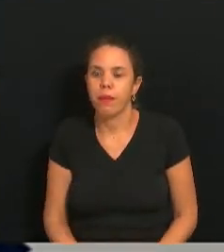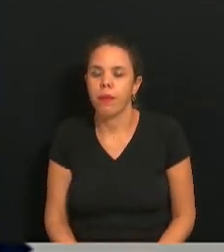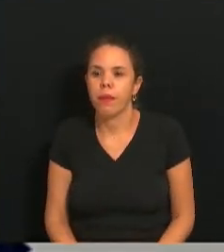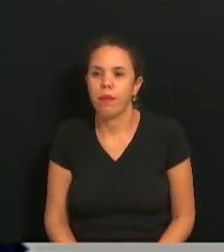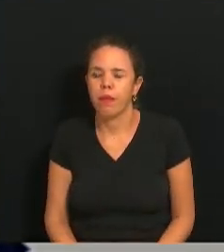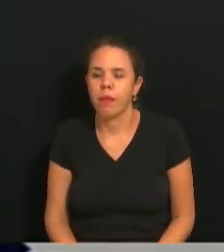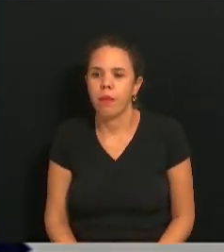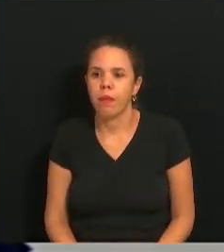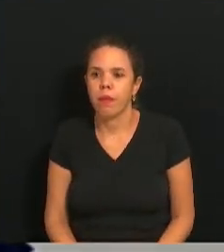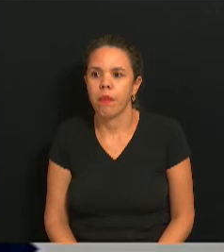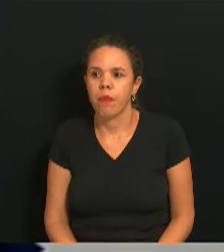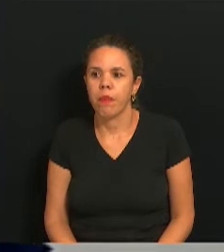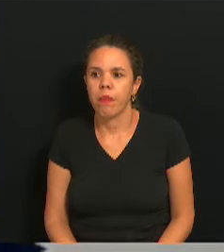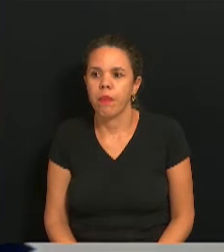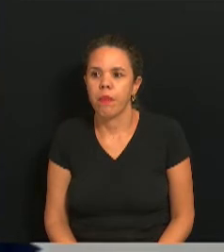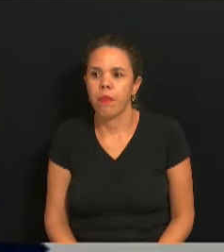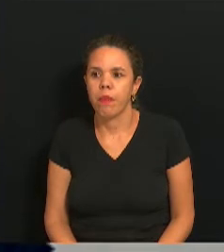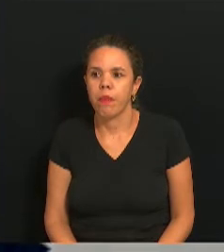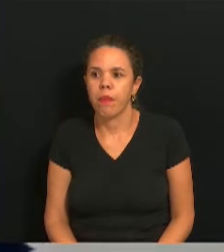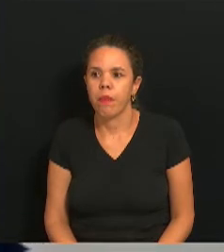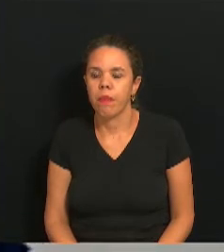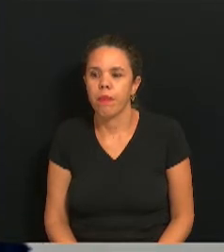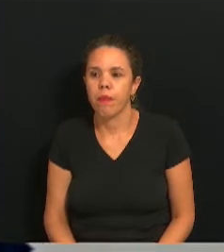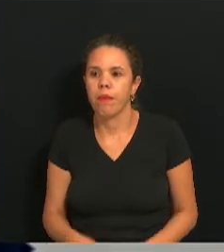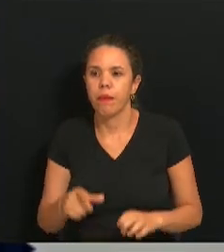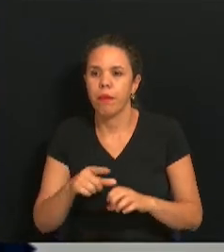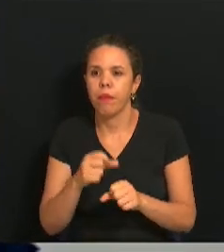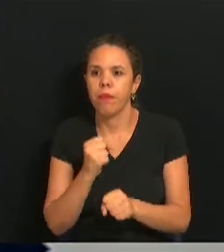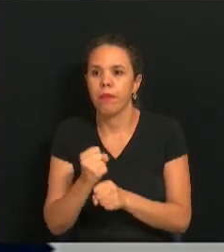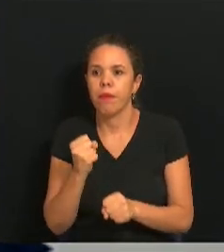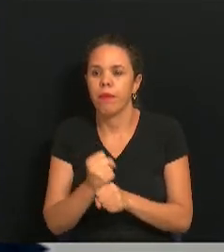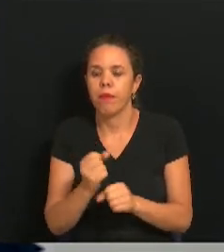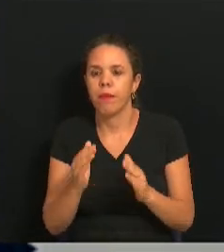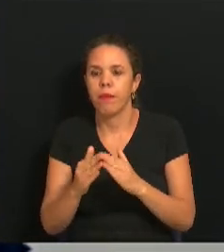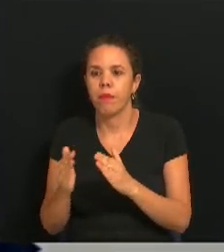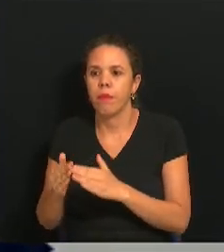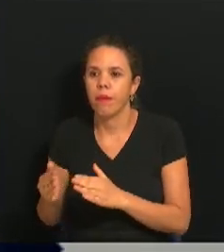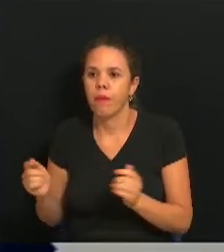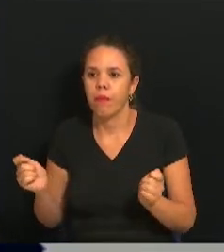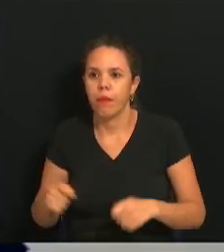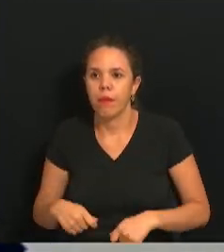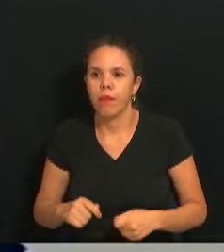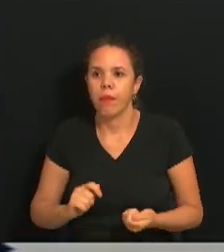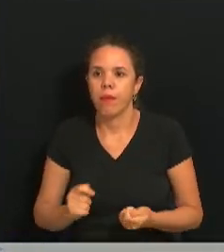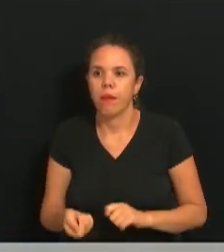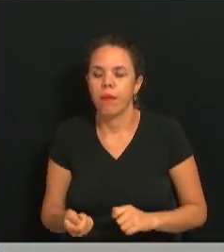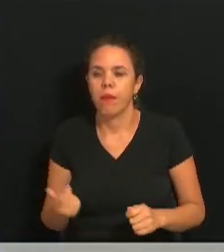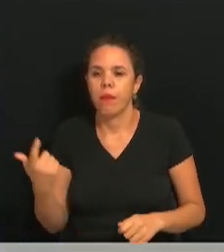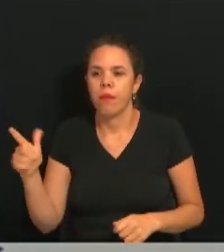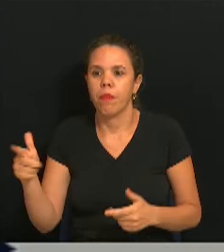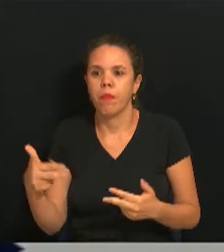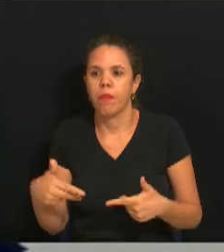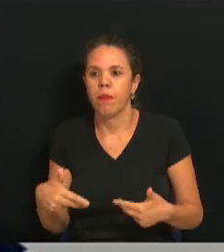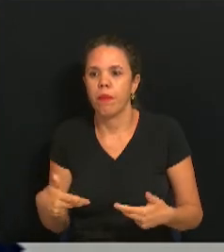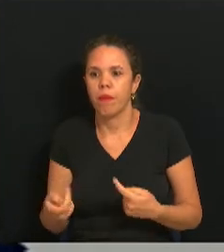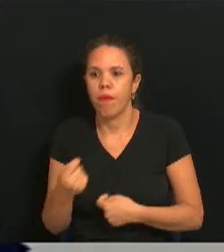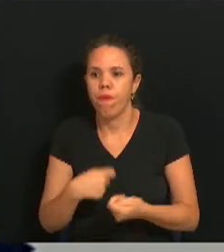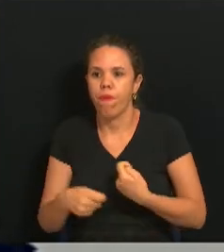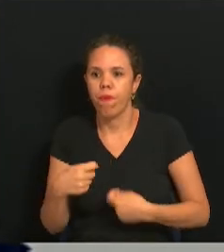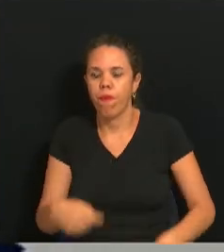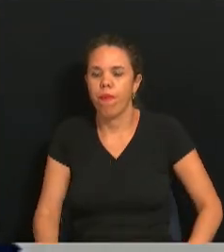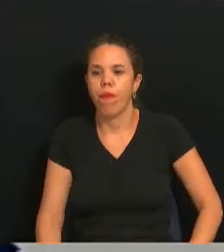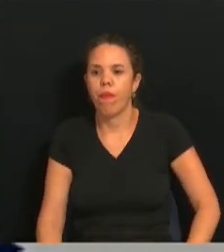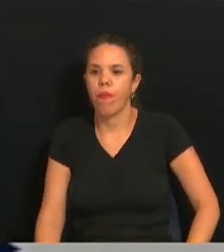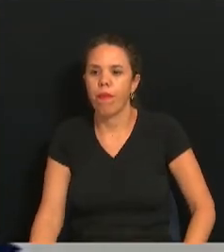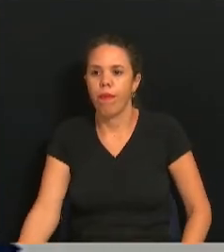que os empreendimentos, as moradias, elas sejam contempladas e outras atividades econômicas também. Então,